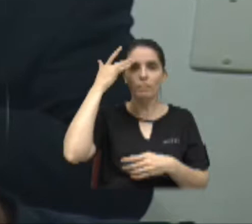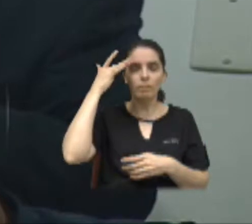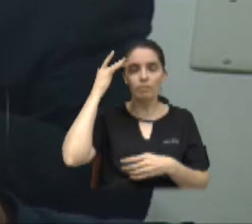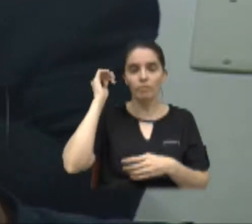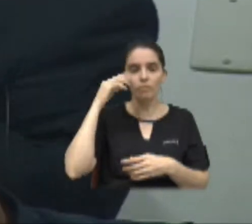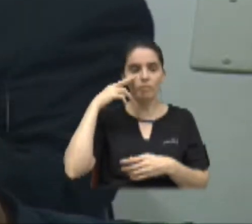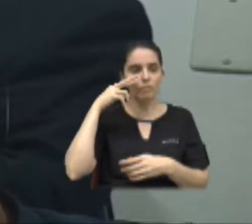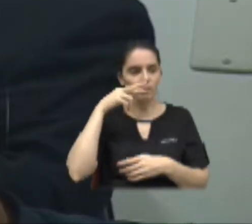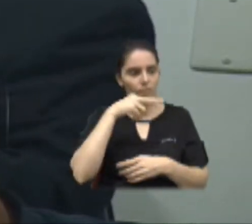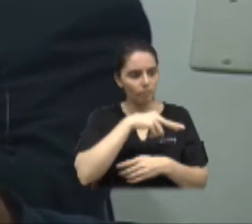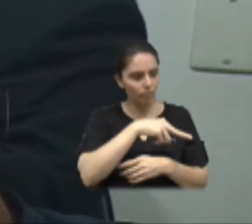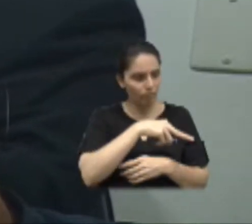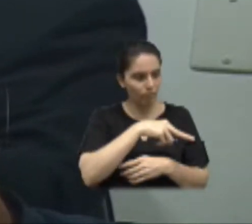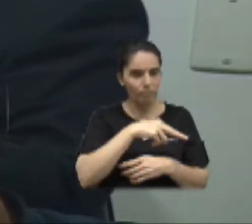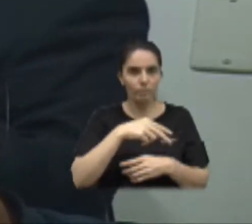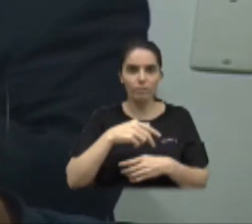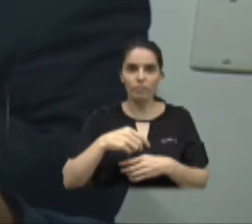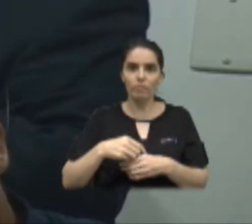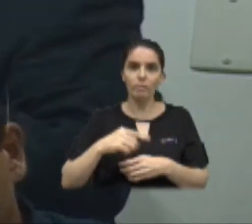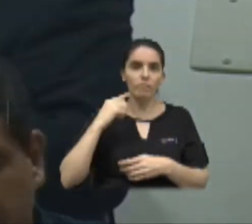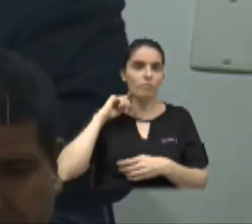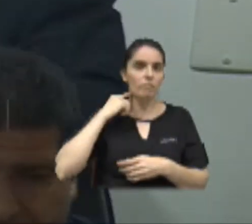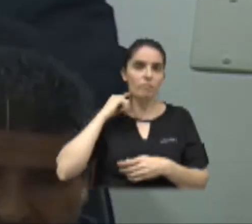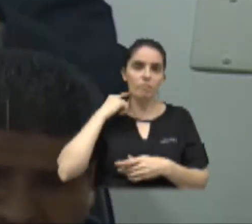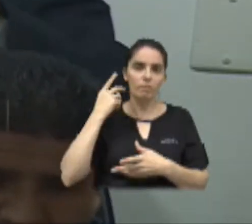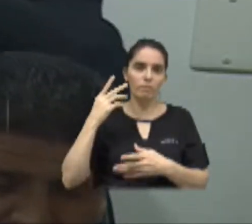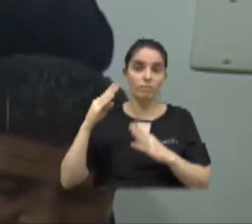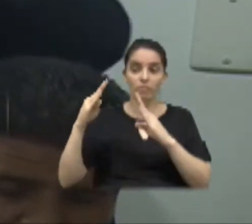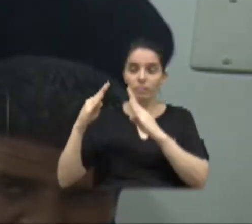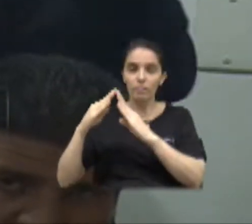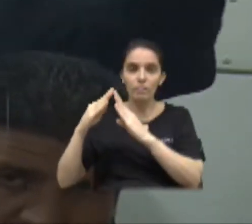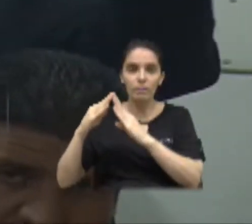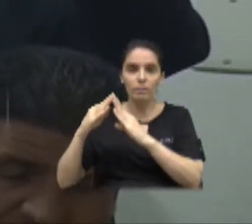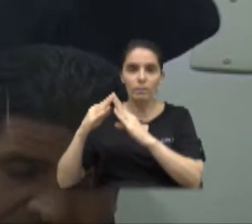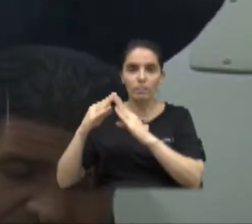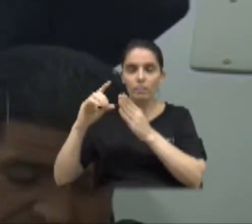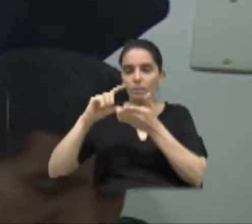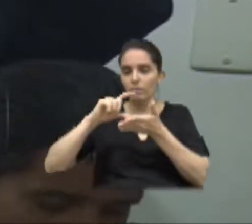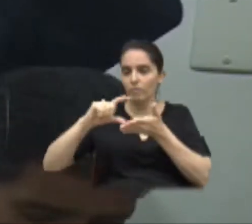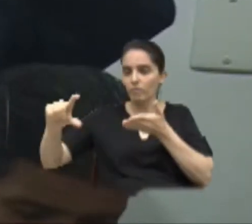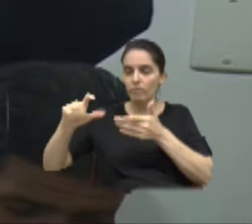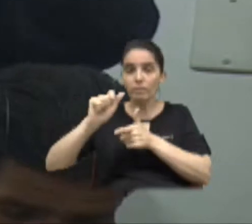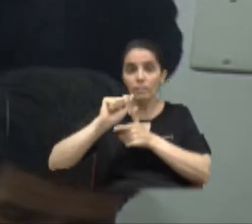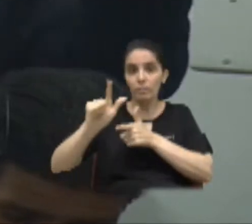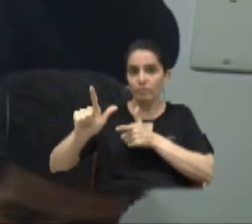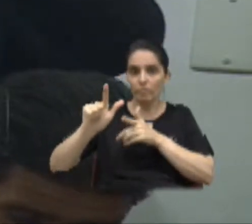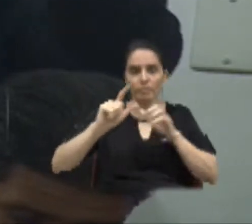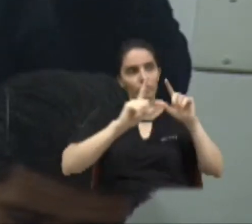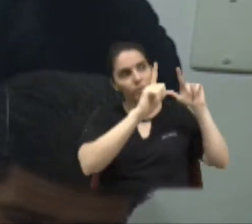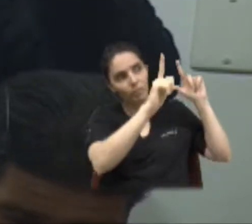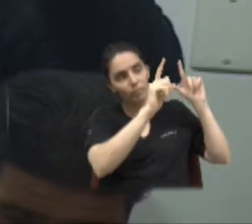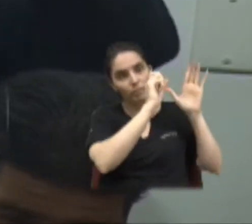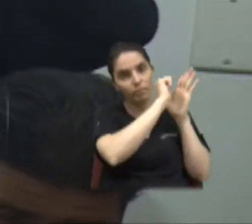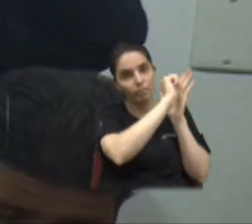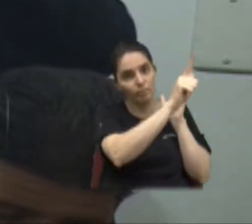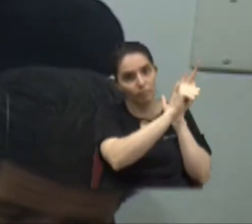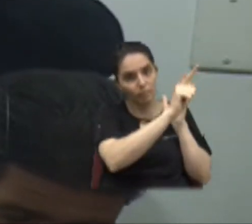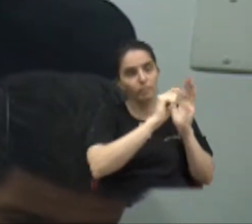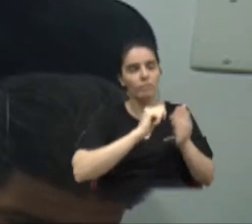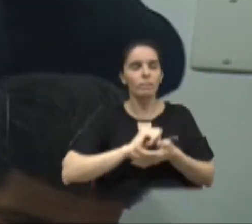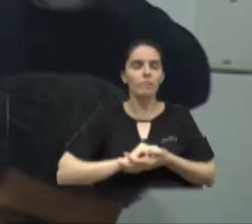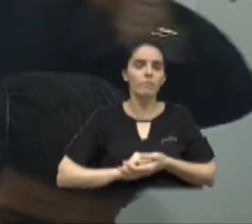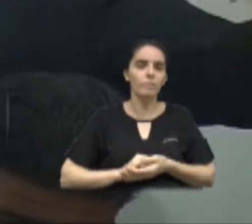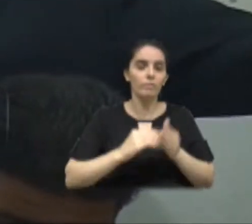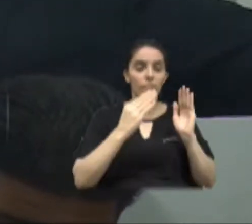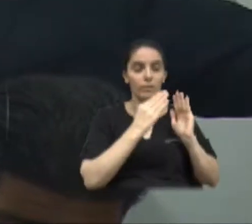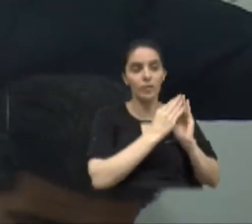as pessoas têm uma casa, aluga-se, a maioria das pessoas que, ou não é nem da rua, era vizinhos de outros